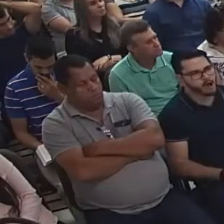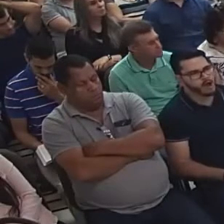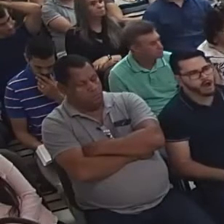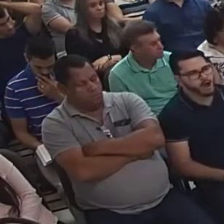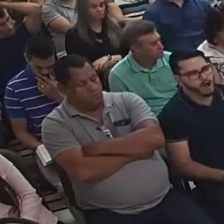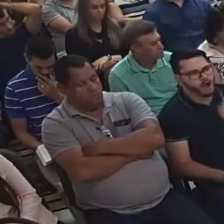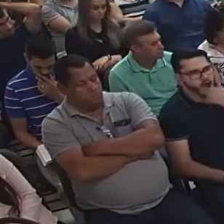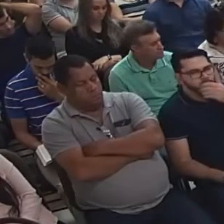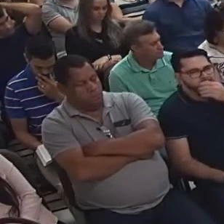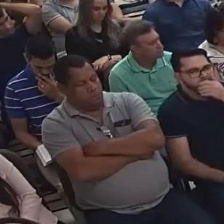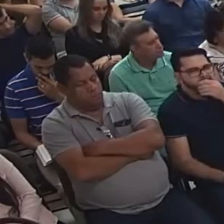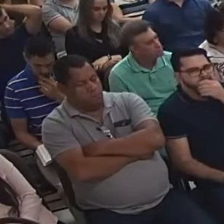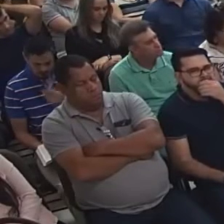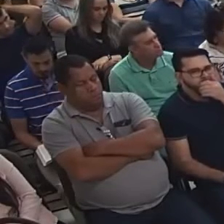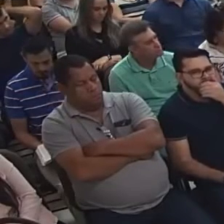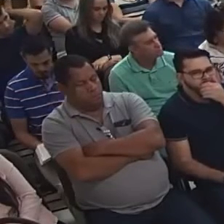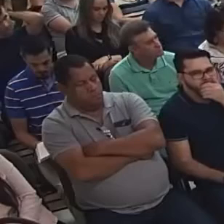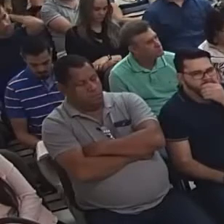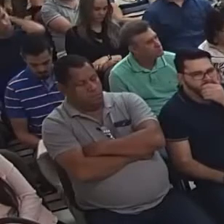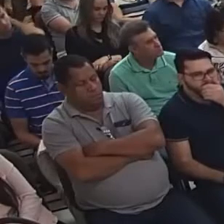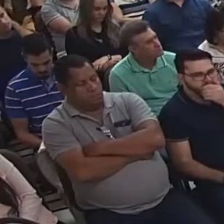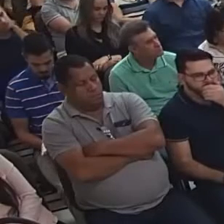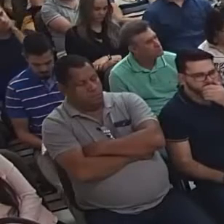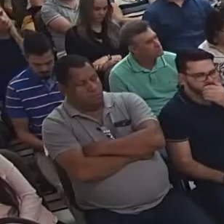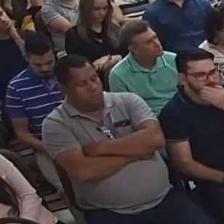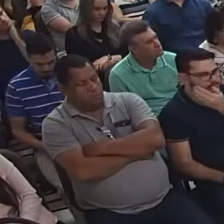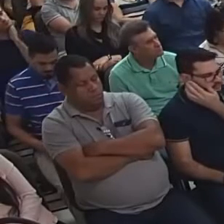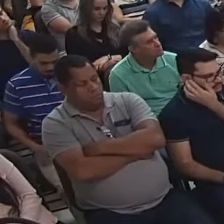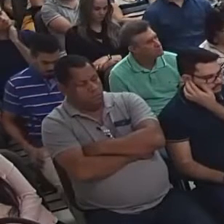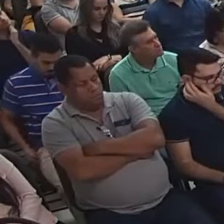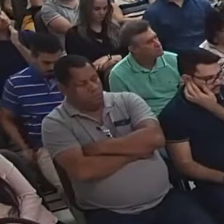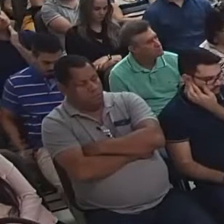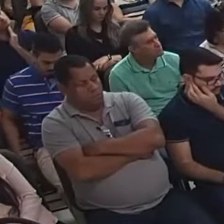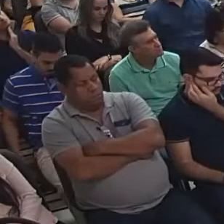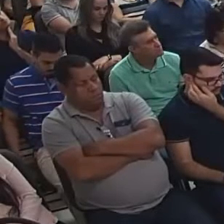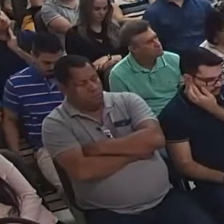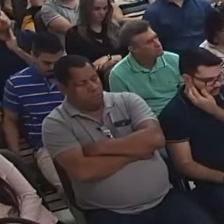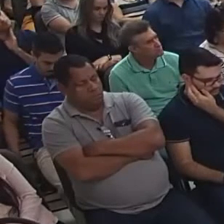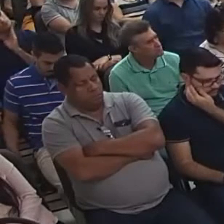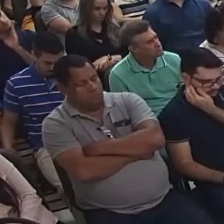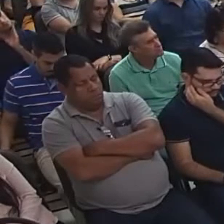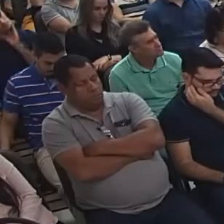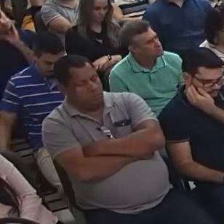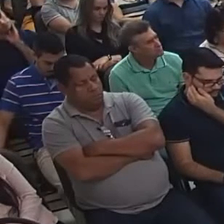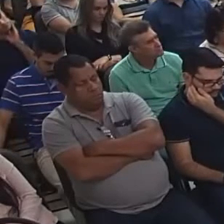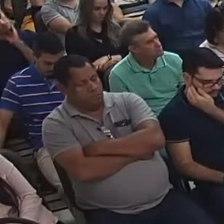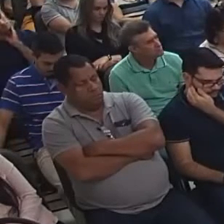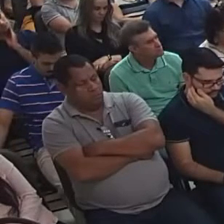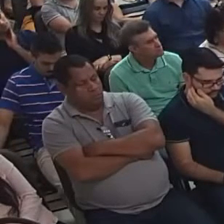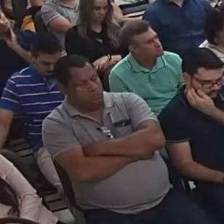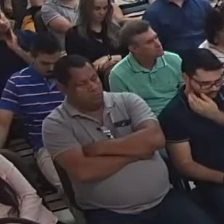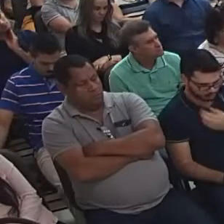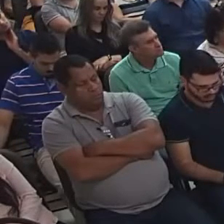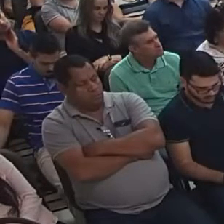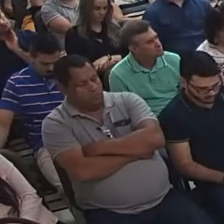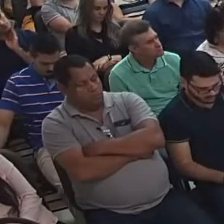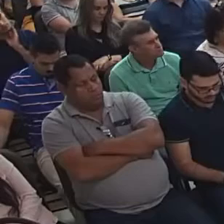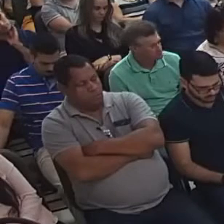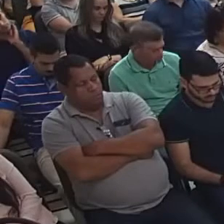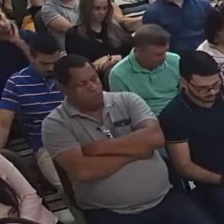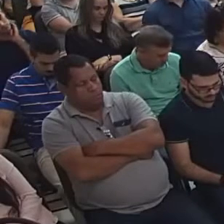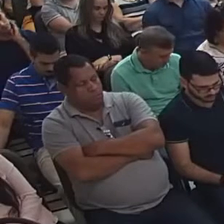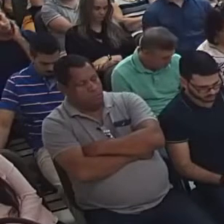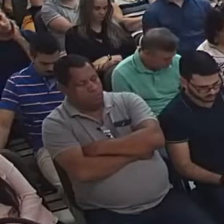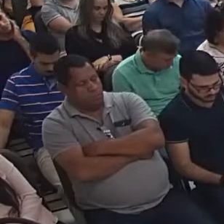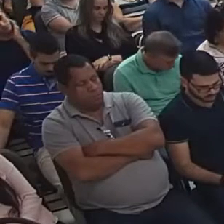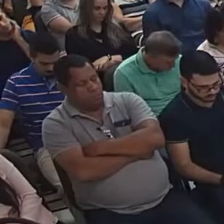usando verborrágica colocando palavras para fora o coração dele tá encharcado disso ele entendeu